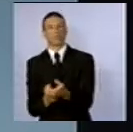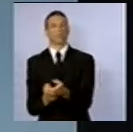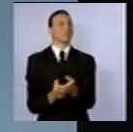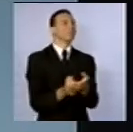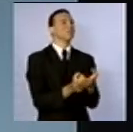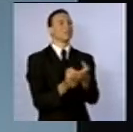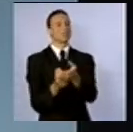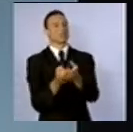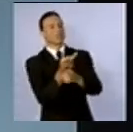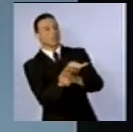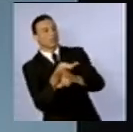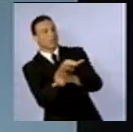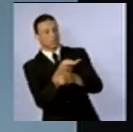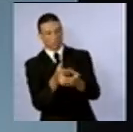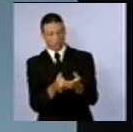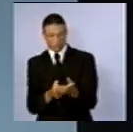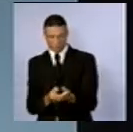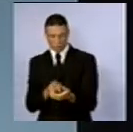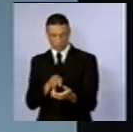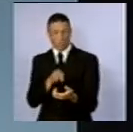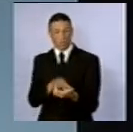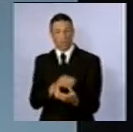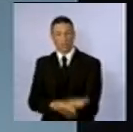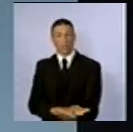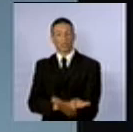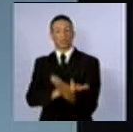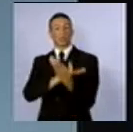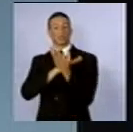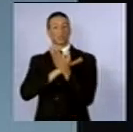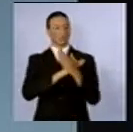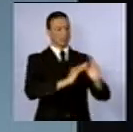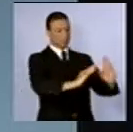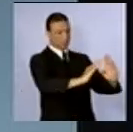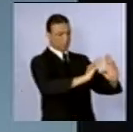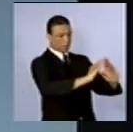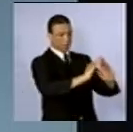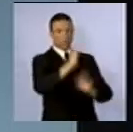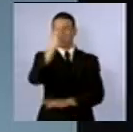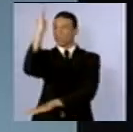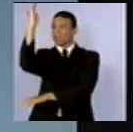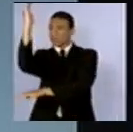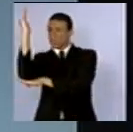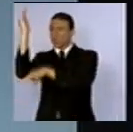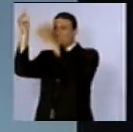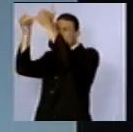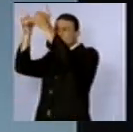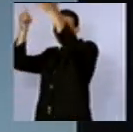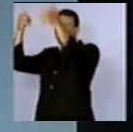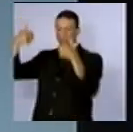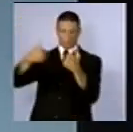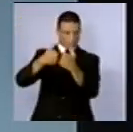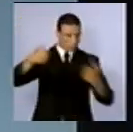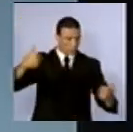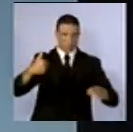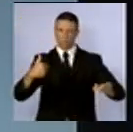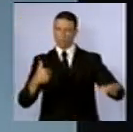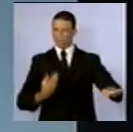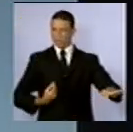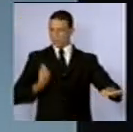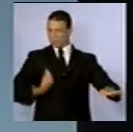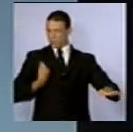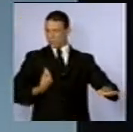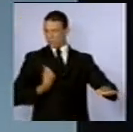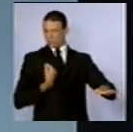Então por meio desse aparelho o posicionamento da residência da criança seja criança caso ou controle no